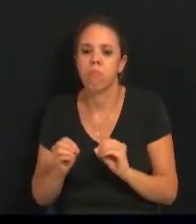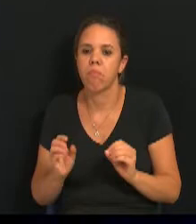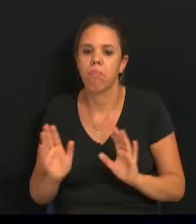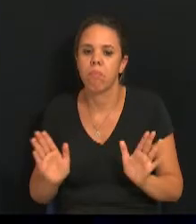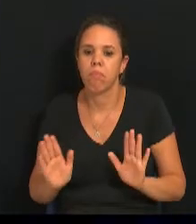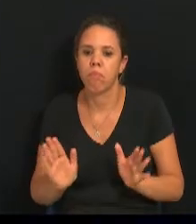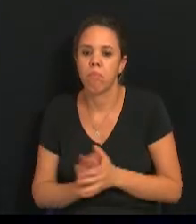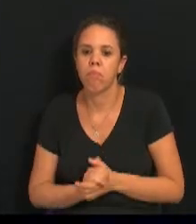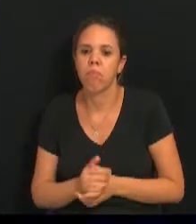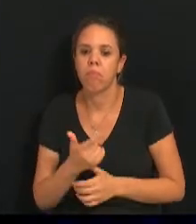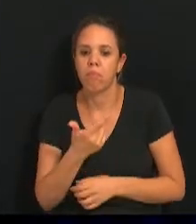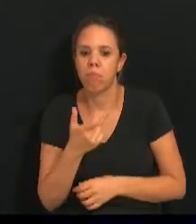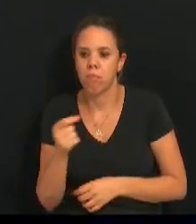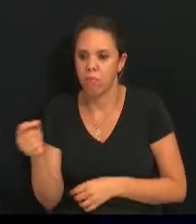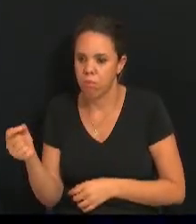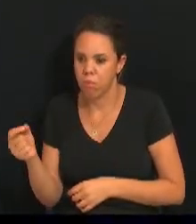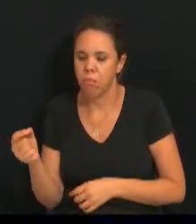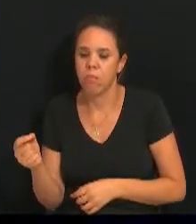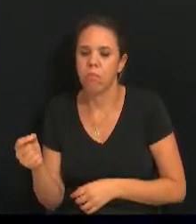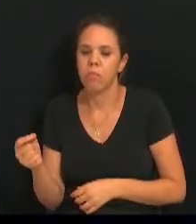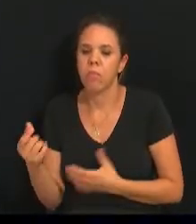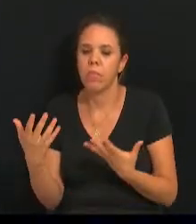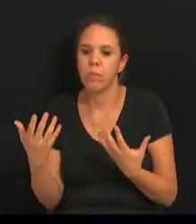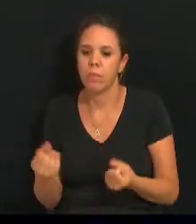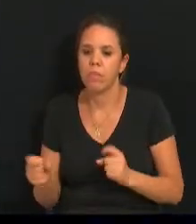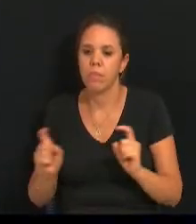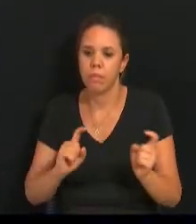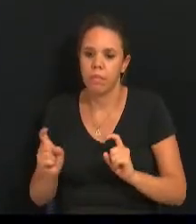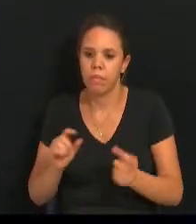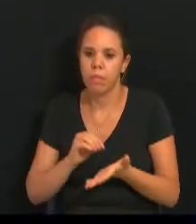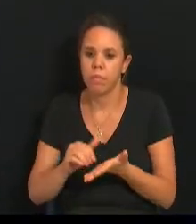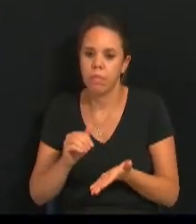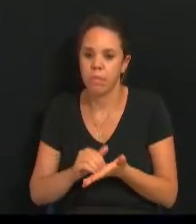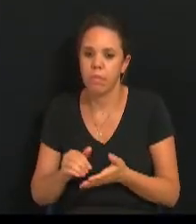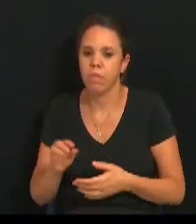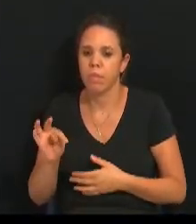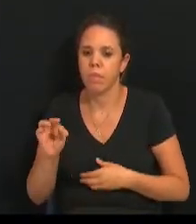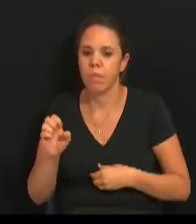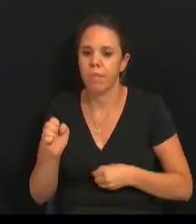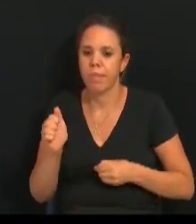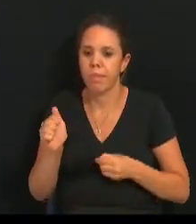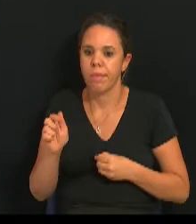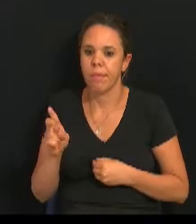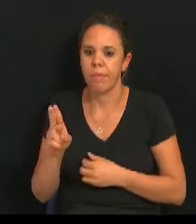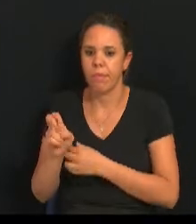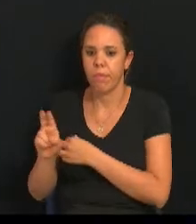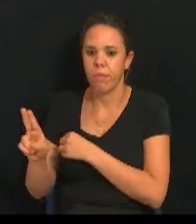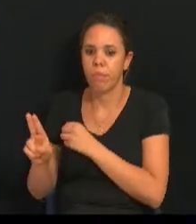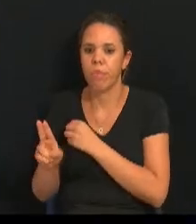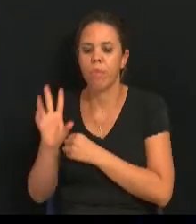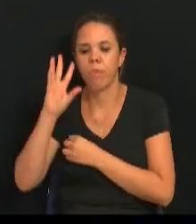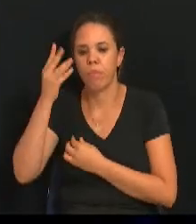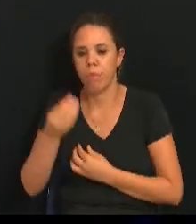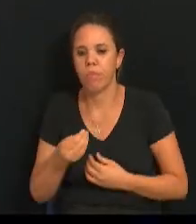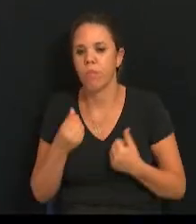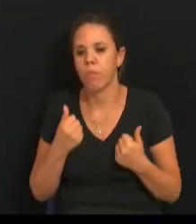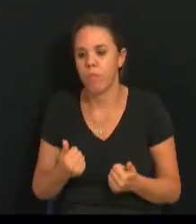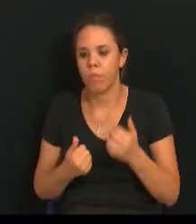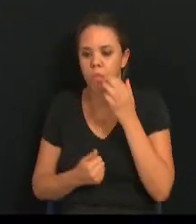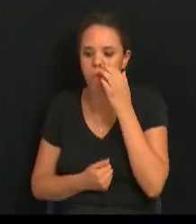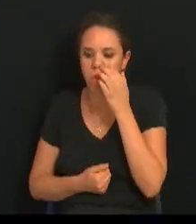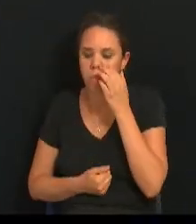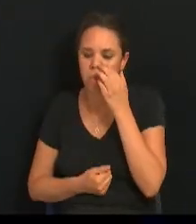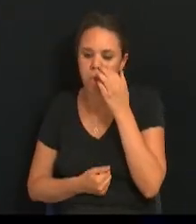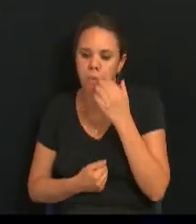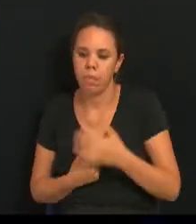Em 2020 também, nós nos reunimos com o secretário Tadeu, e que ele entende muito bem, né? Ele